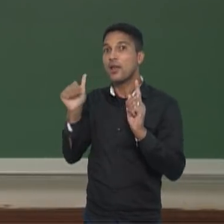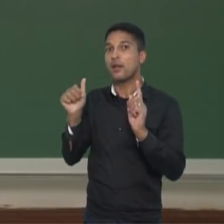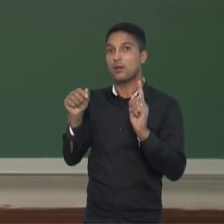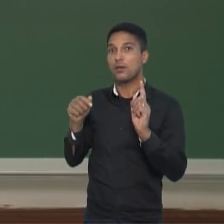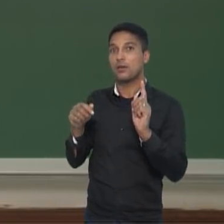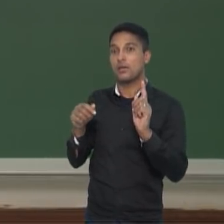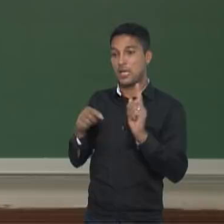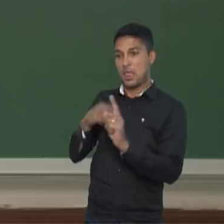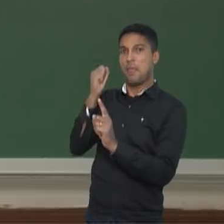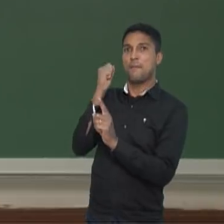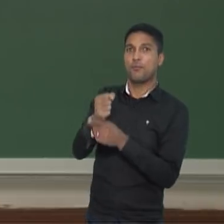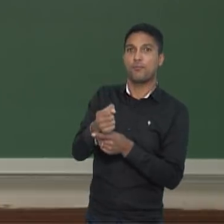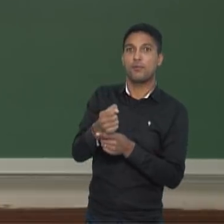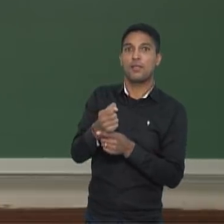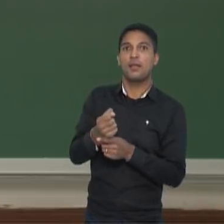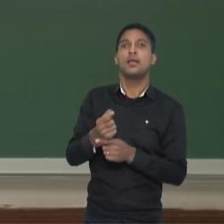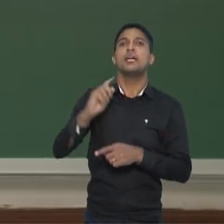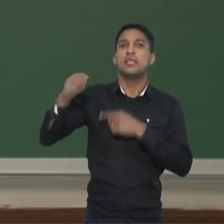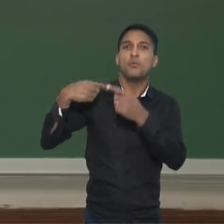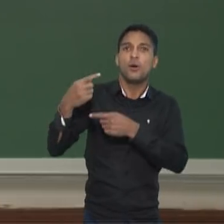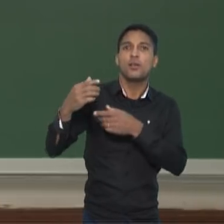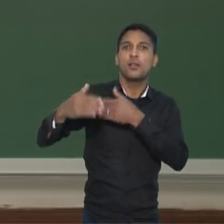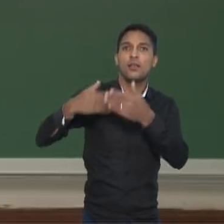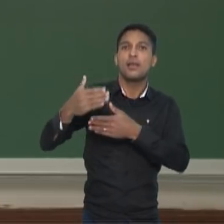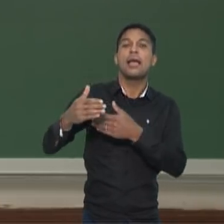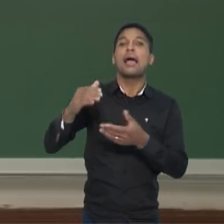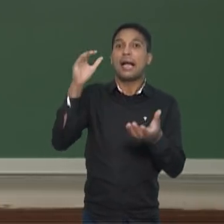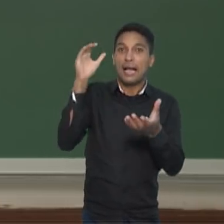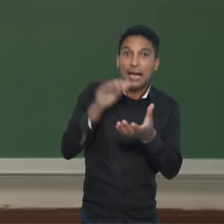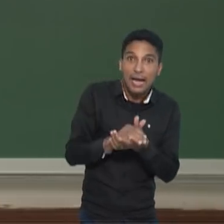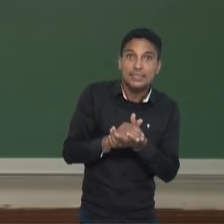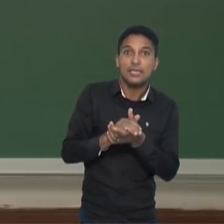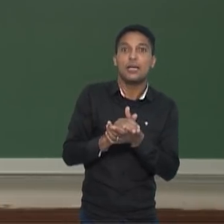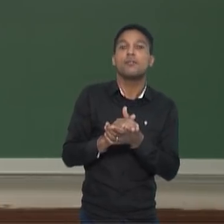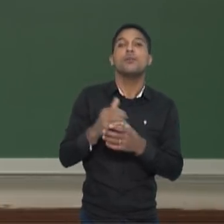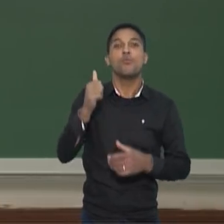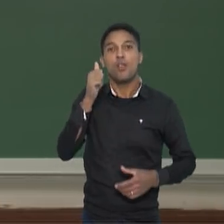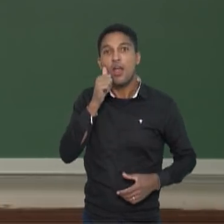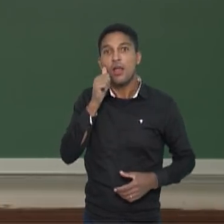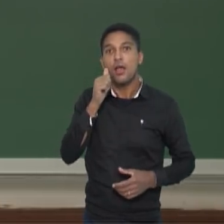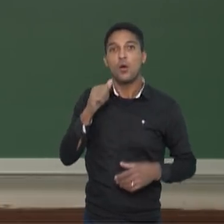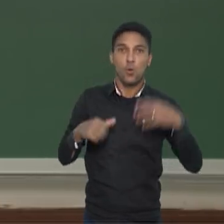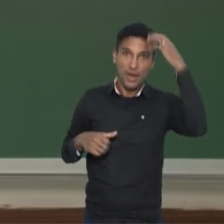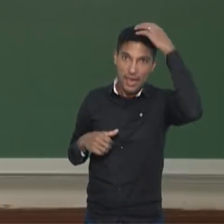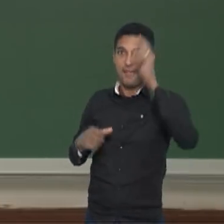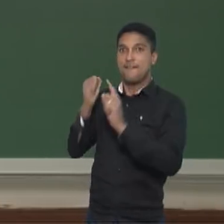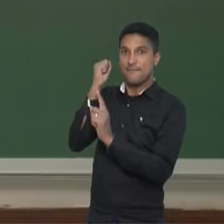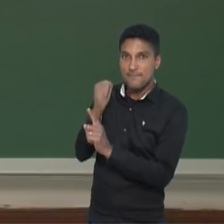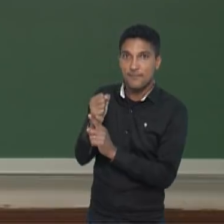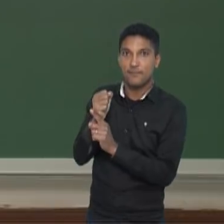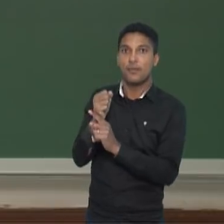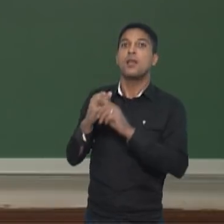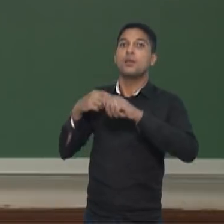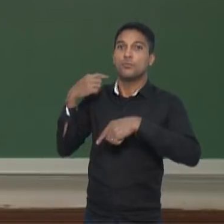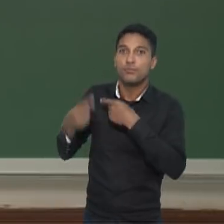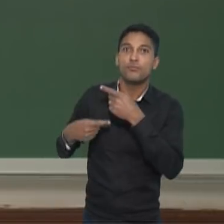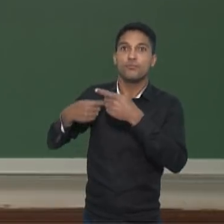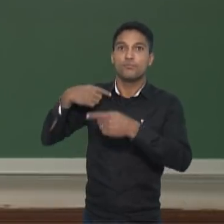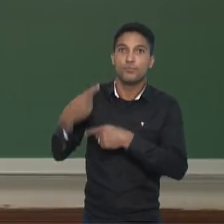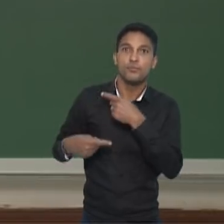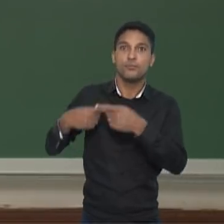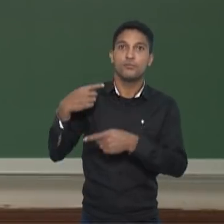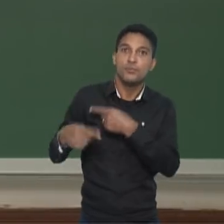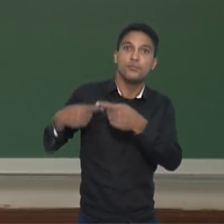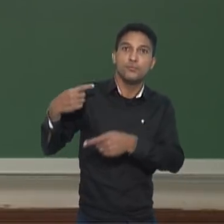rei. E daí, quando ele estava muito interessado na história, ele queria saber o final e ela falava, não, na próxima noite eu te conto. E com isso